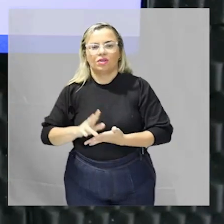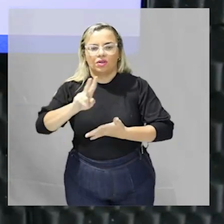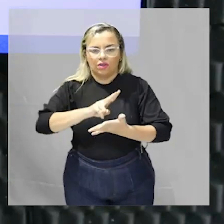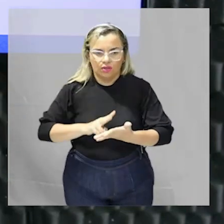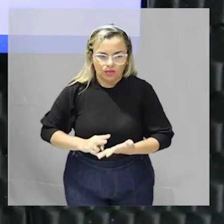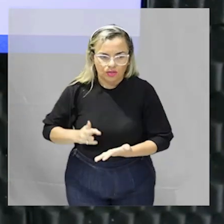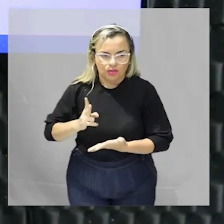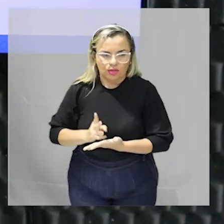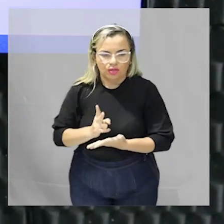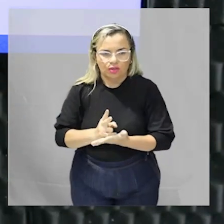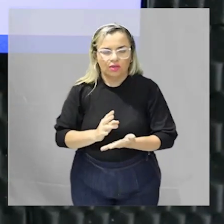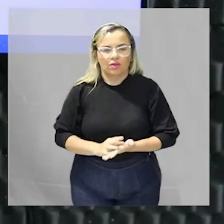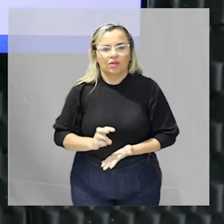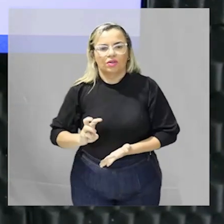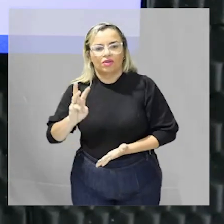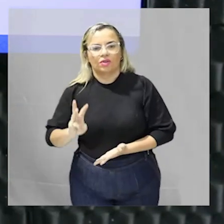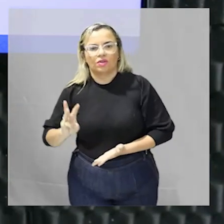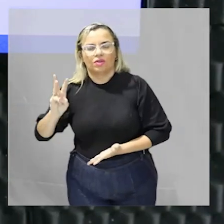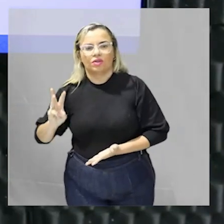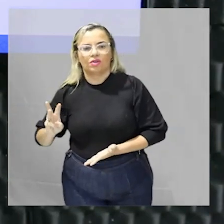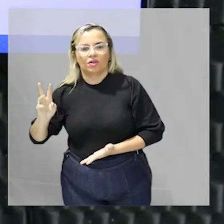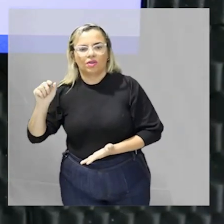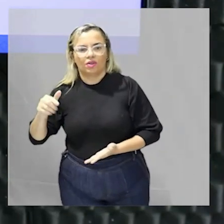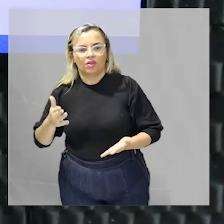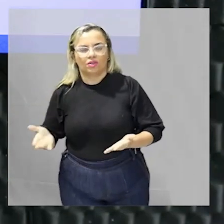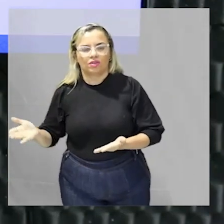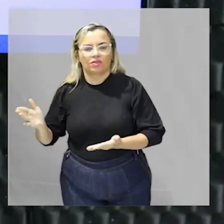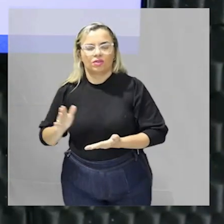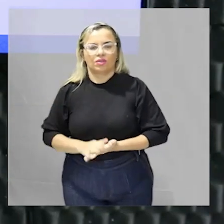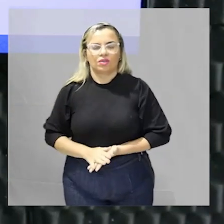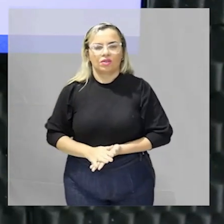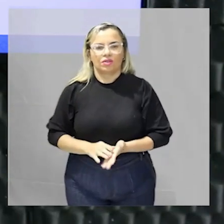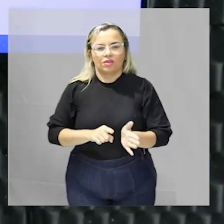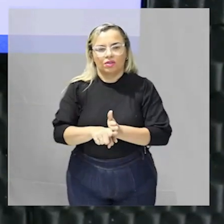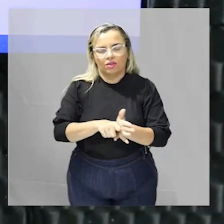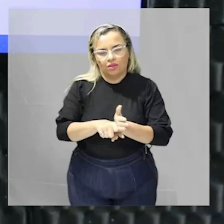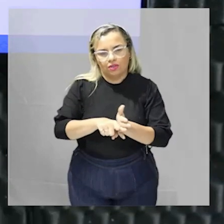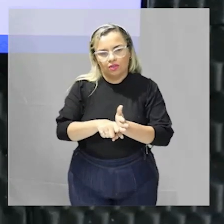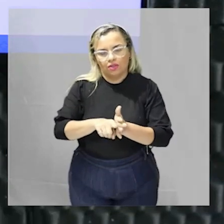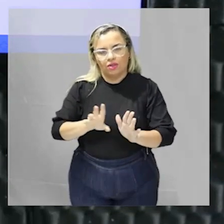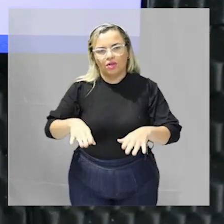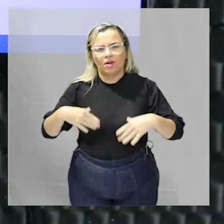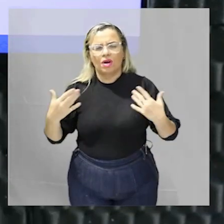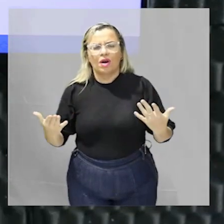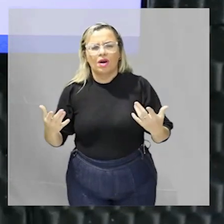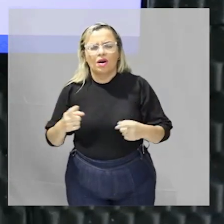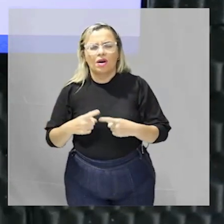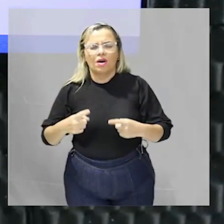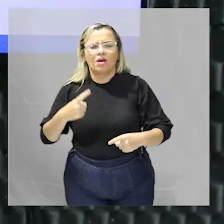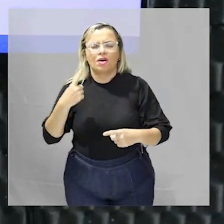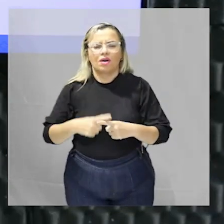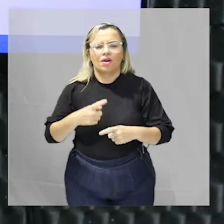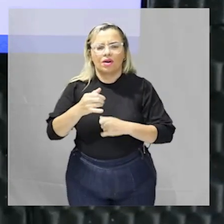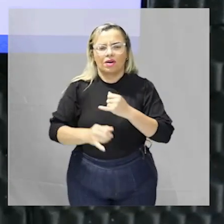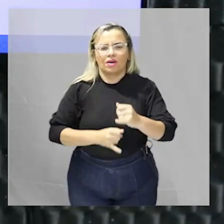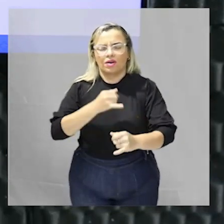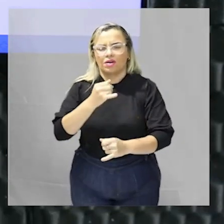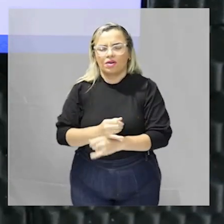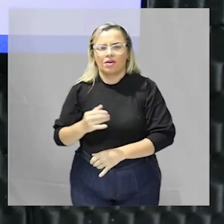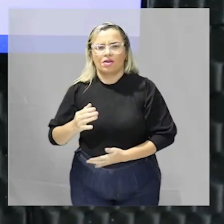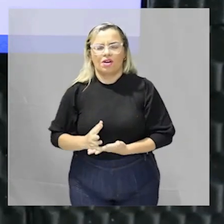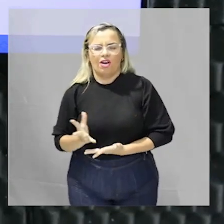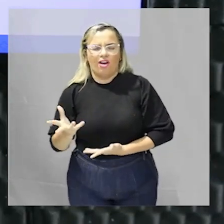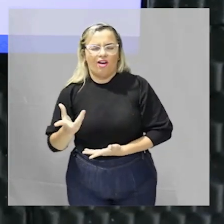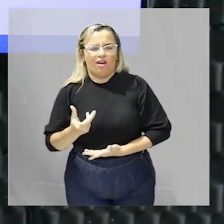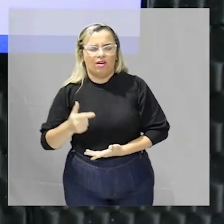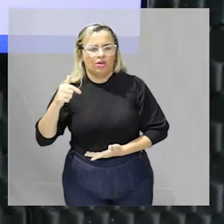de consulta, tá? Por quê? Porque a internet, ela é muito hábil, muito rápida e tudo